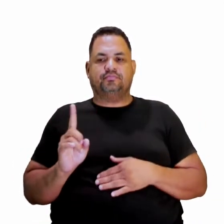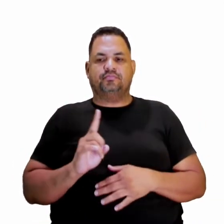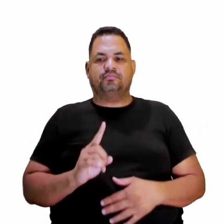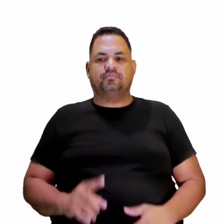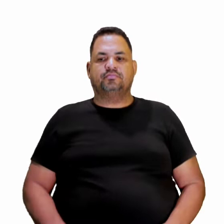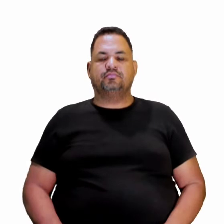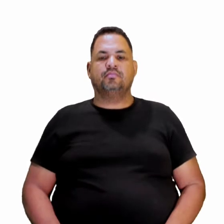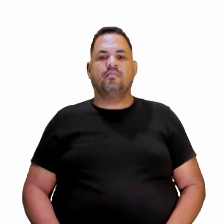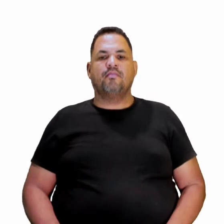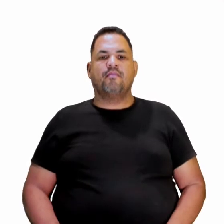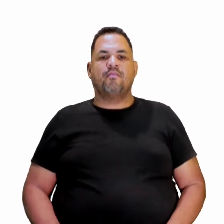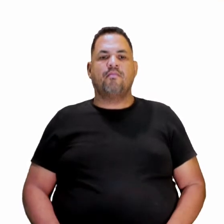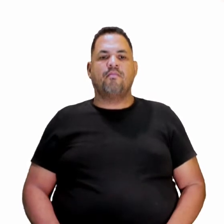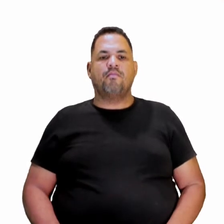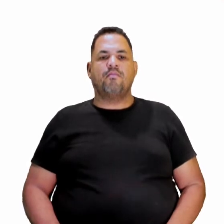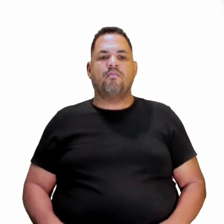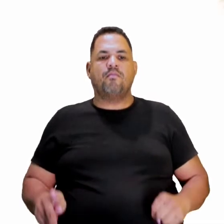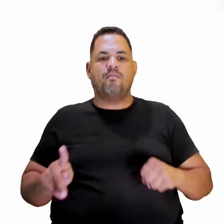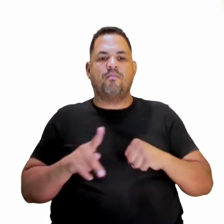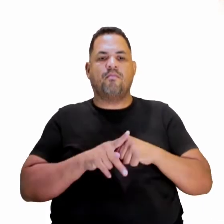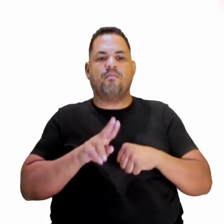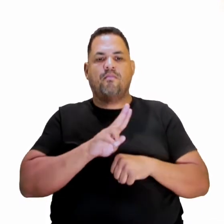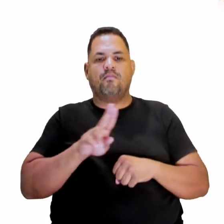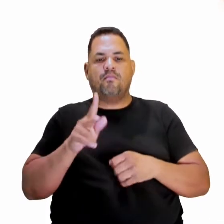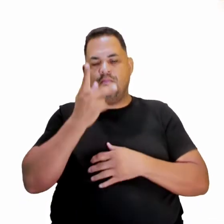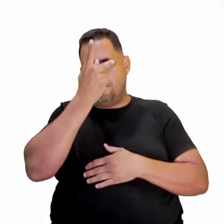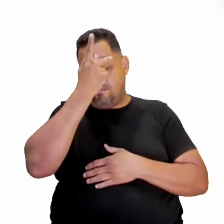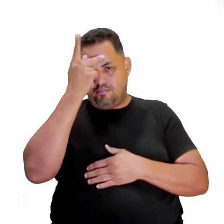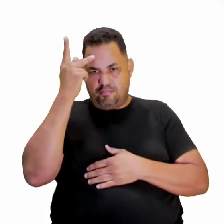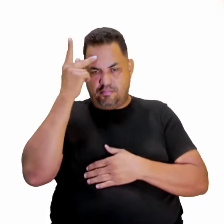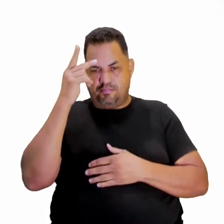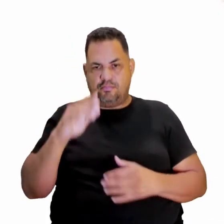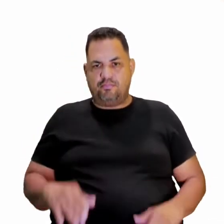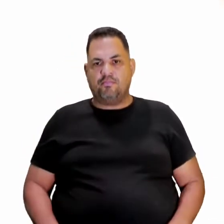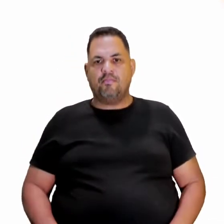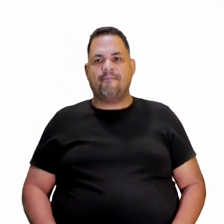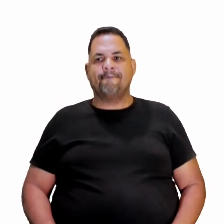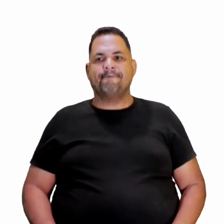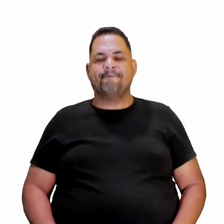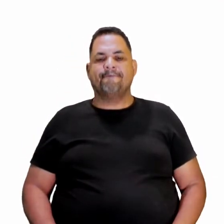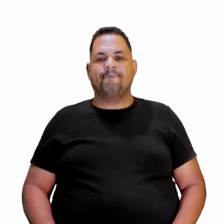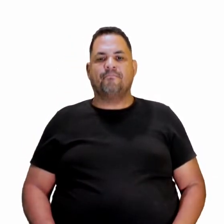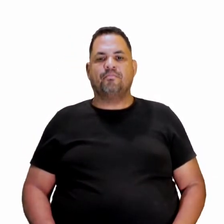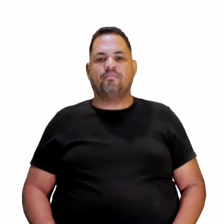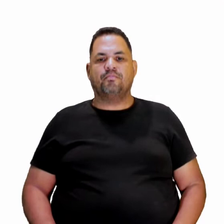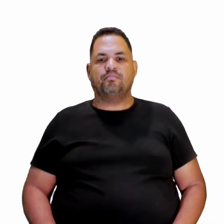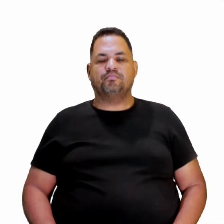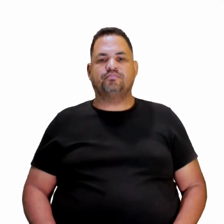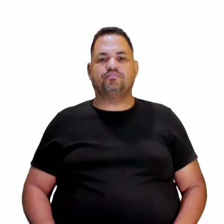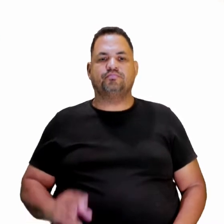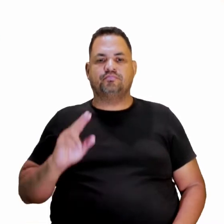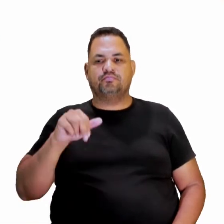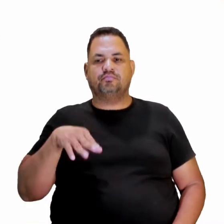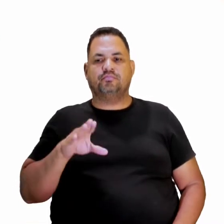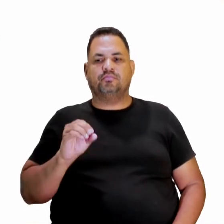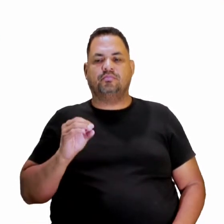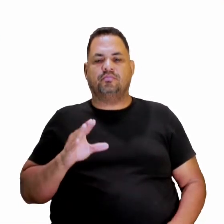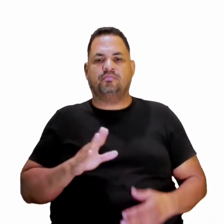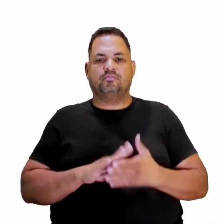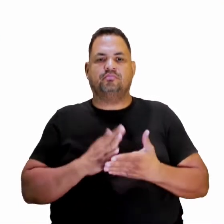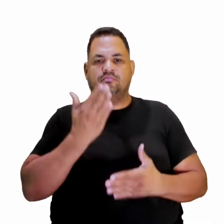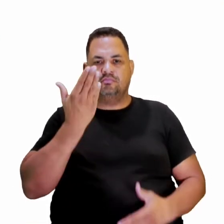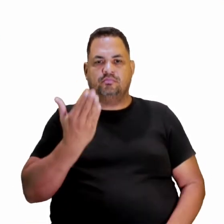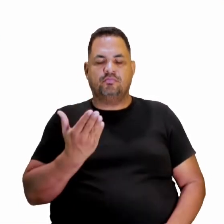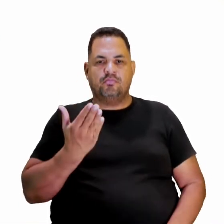negativas? É entre o pronome pessoal, grudadinho com a minha partícula negativa not. Ou ele vem